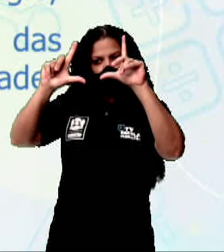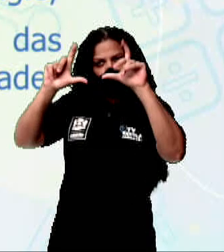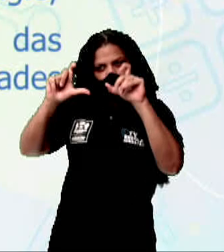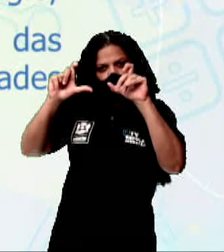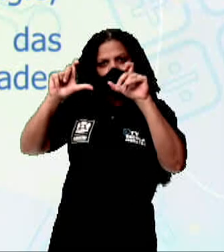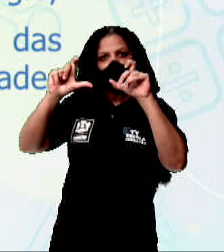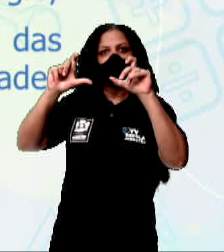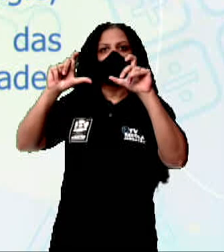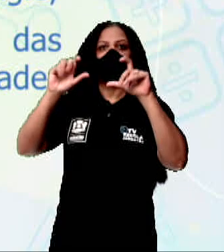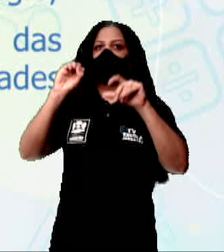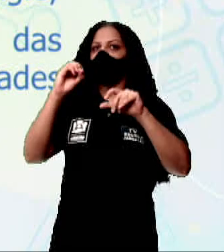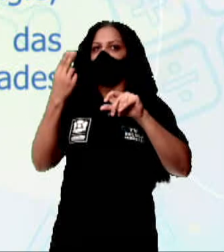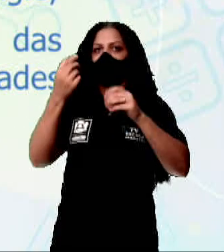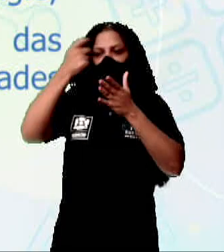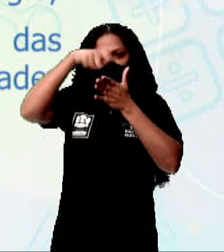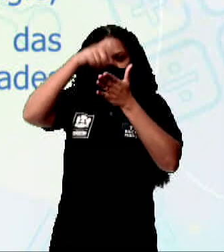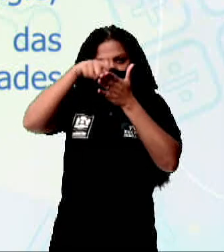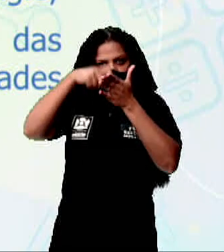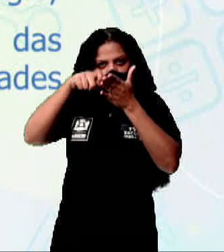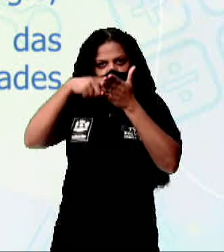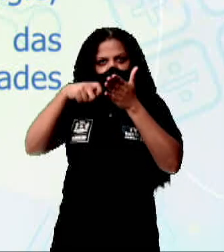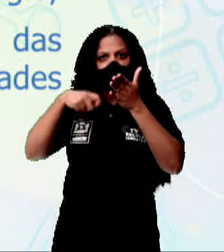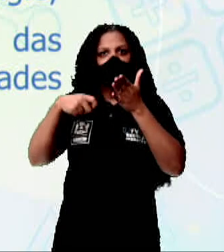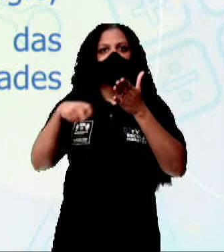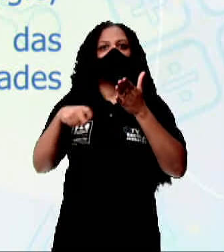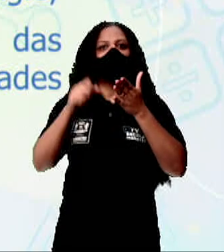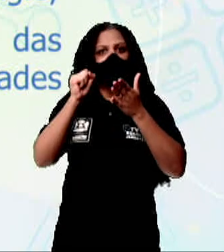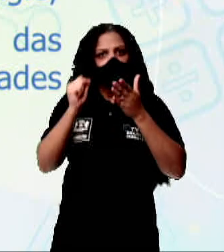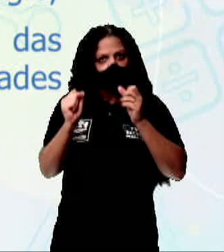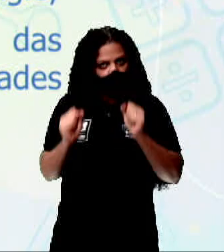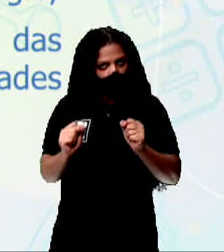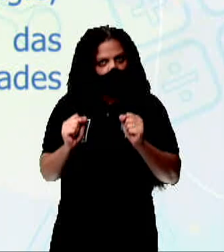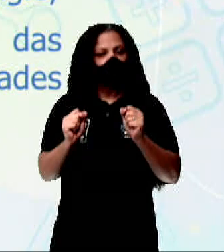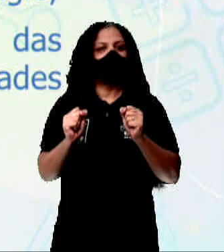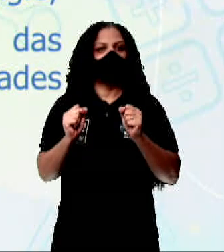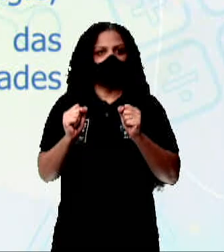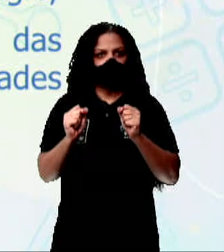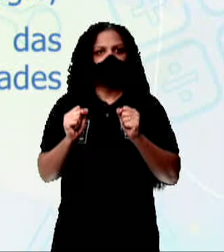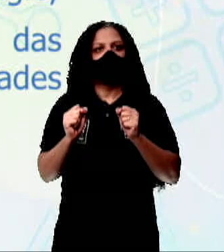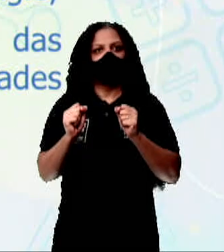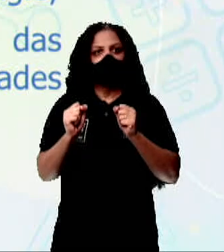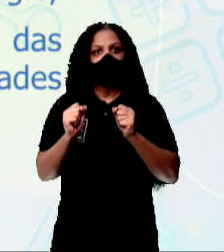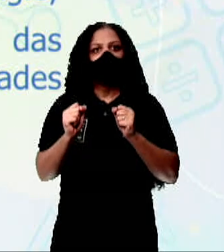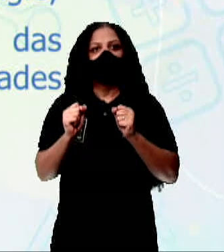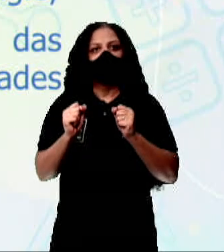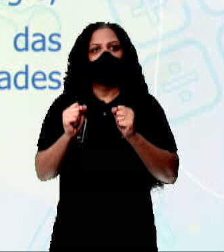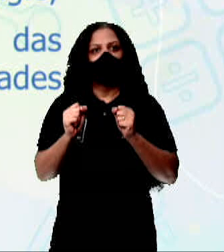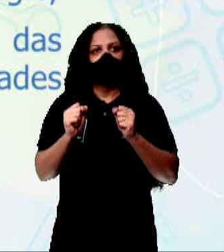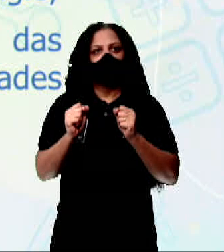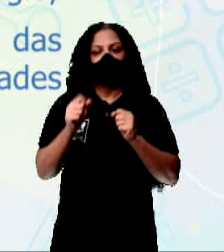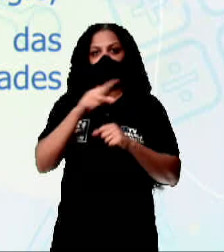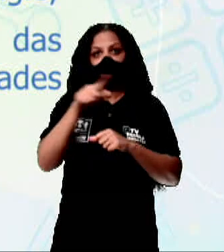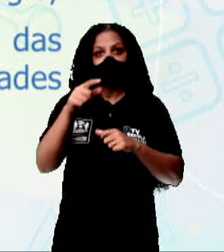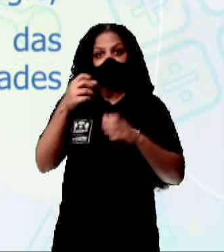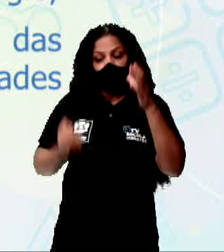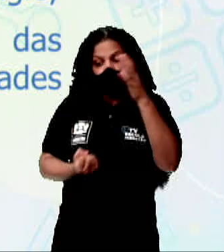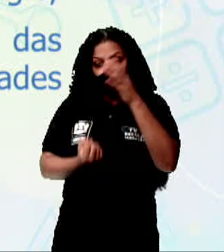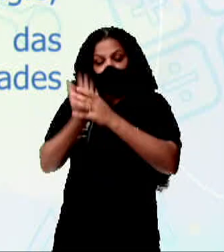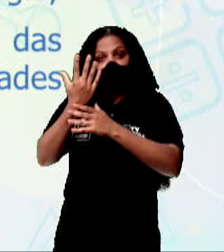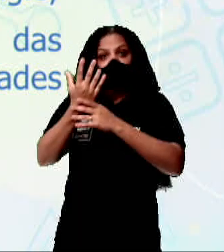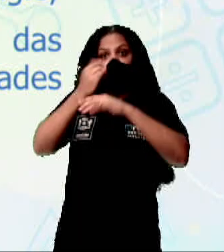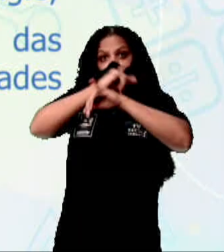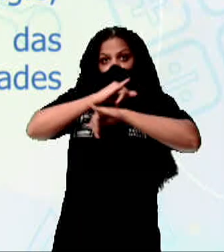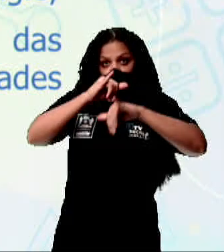então escrever no caderno, tá aí. Siga as orientações dadas para fazer seu anúncio. As orientações